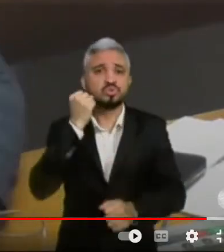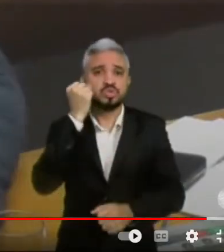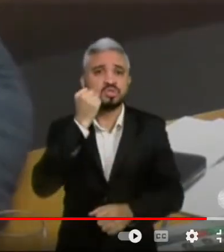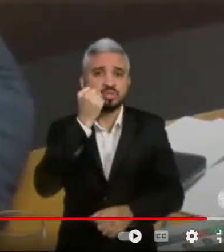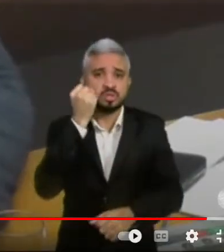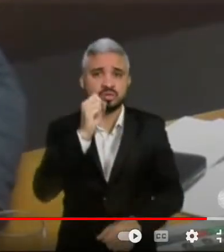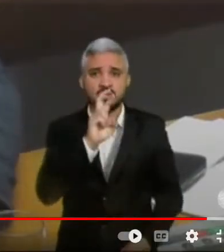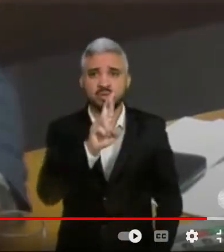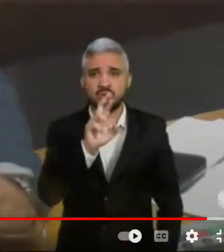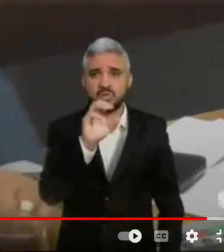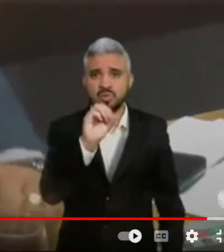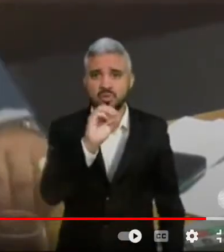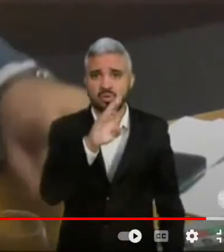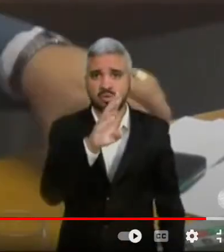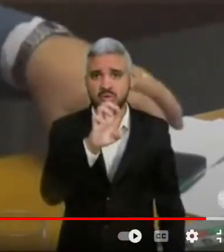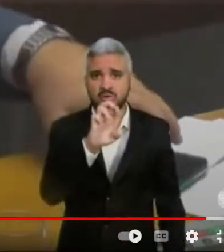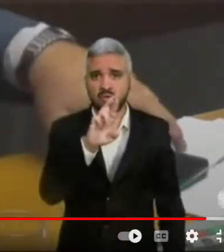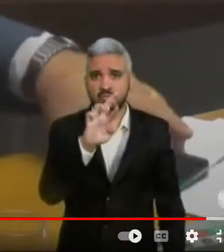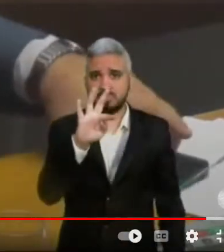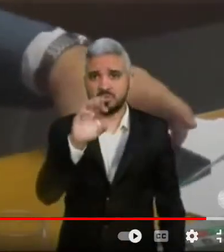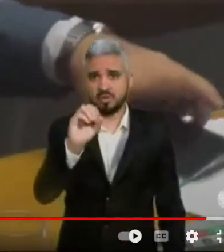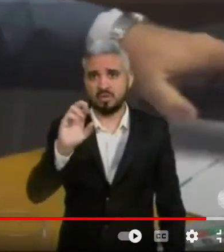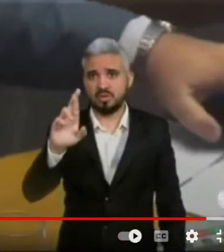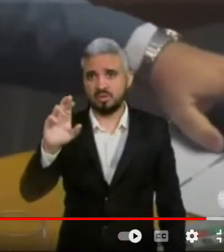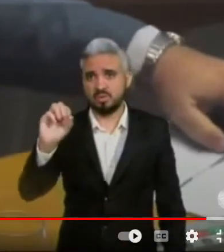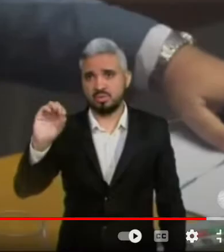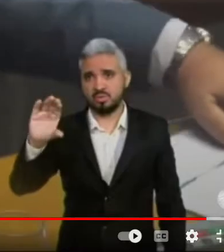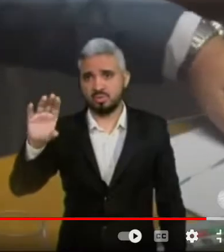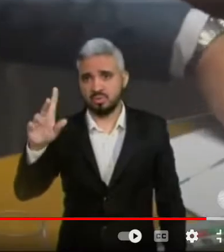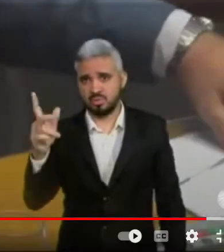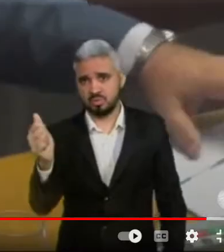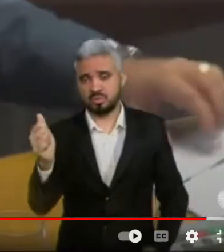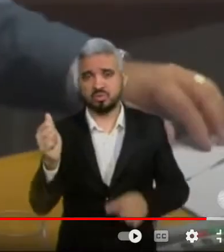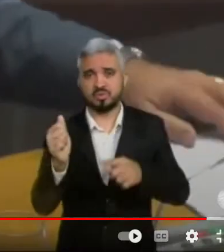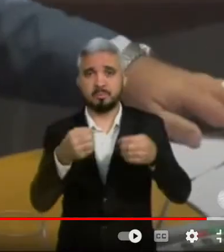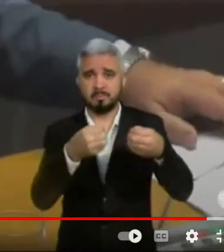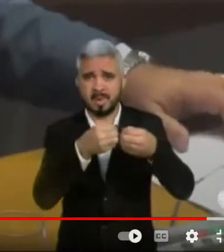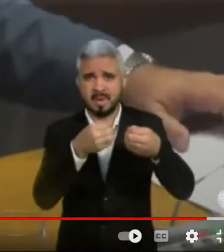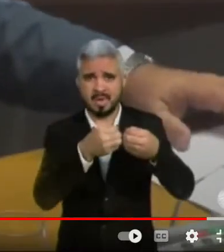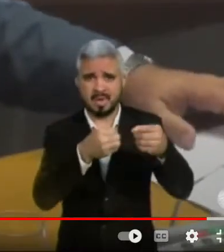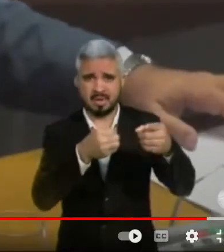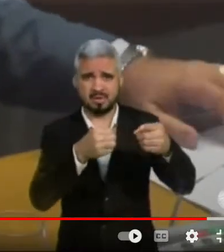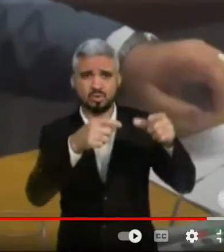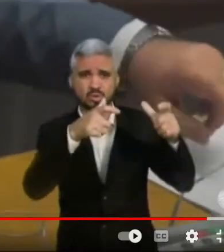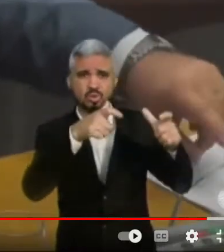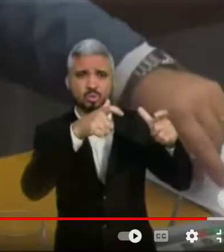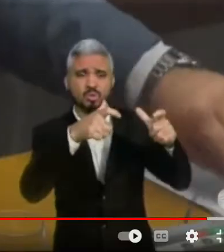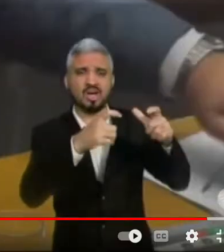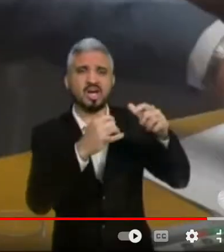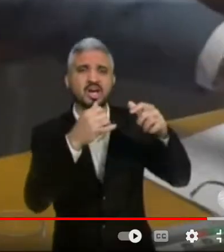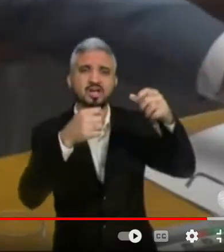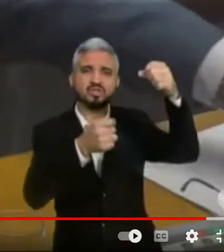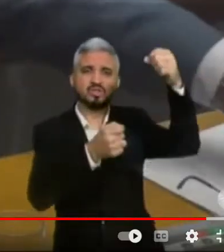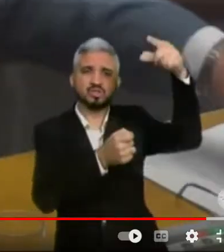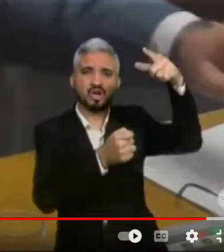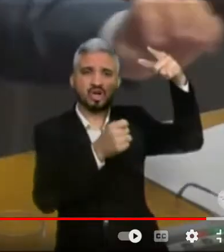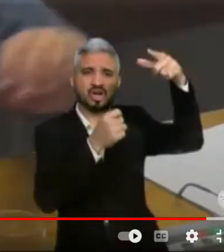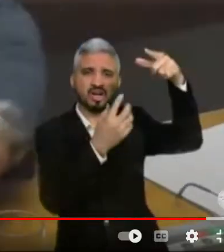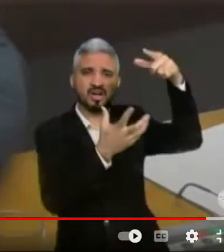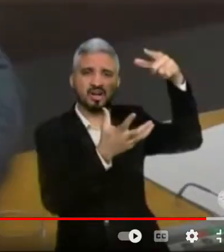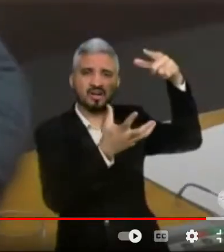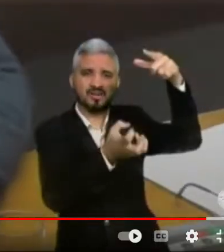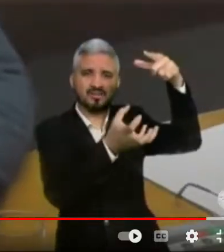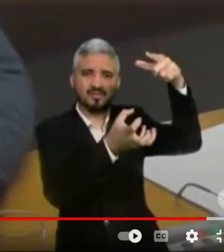da usina fotovoltaica, lá de Trizidela do Vale. Tudo encaminhado, projeto feito, tudo no padrão.